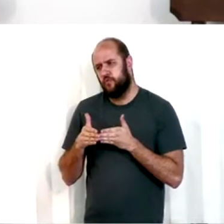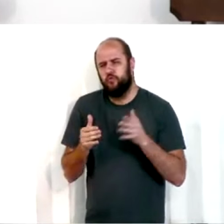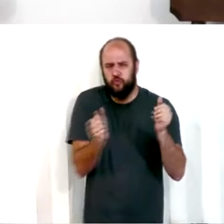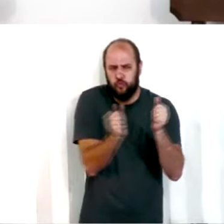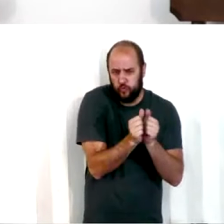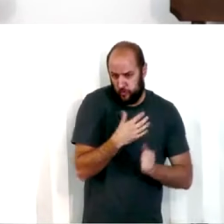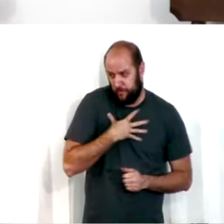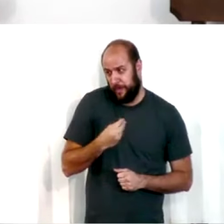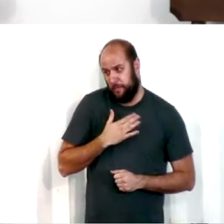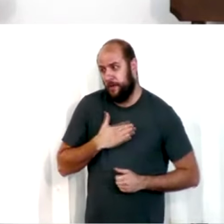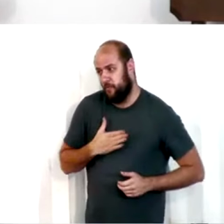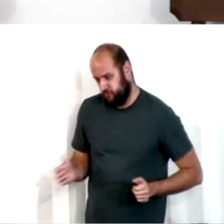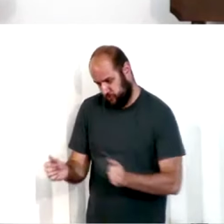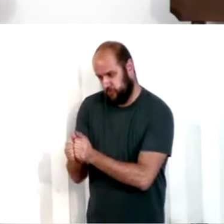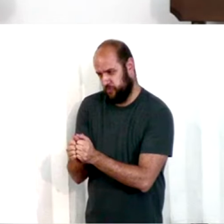junto.